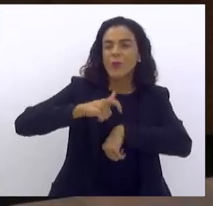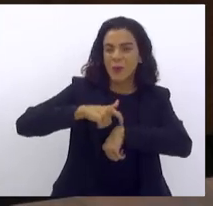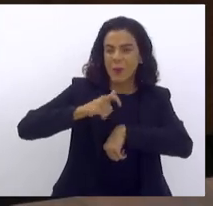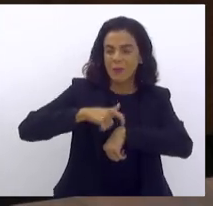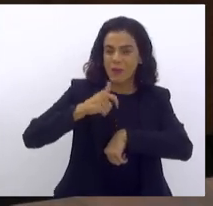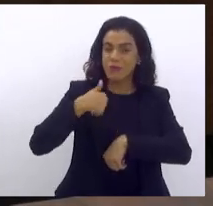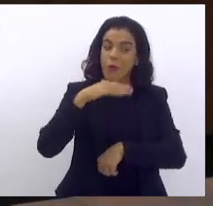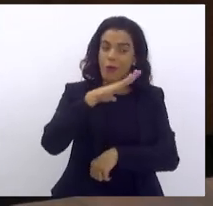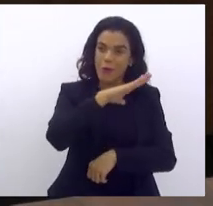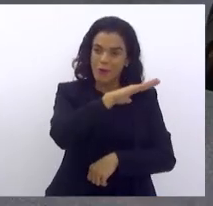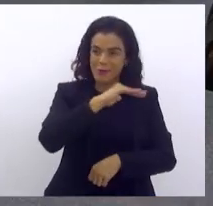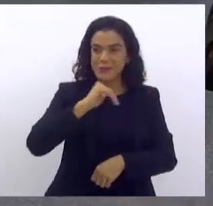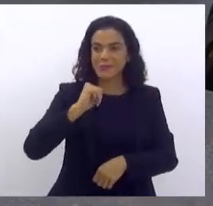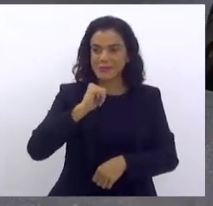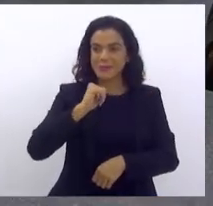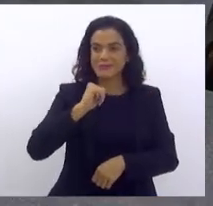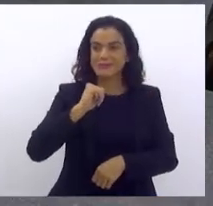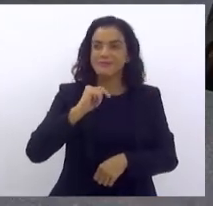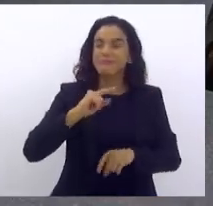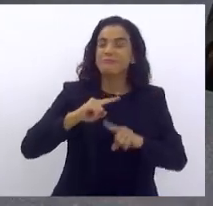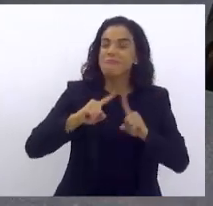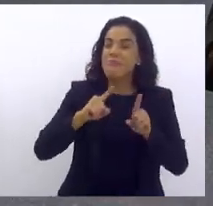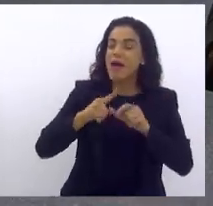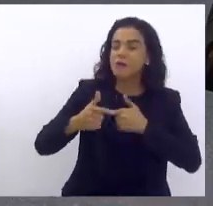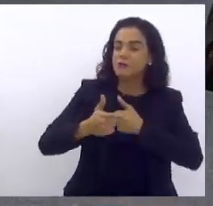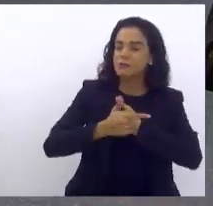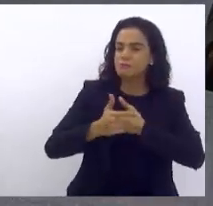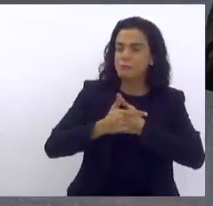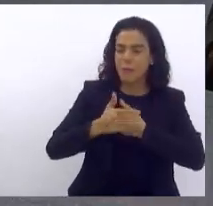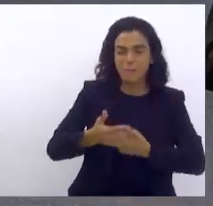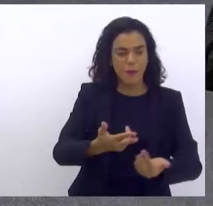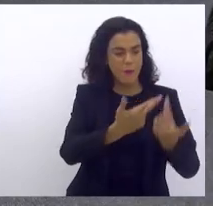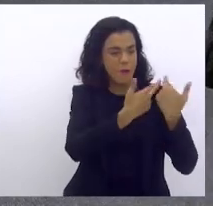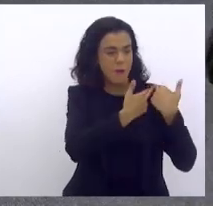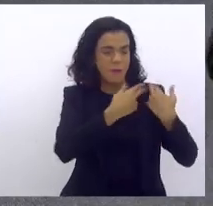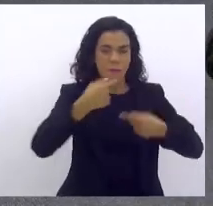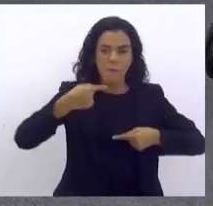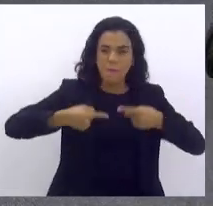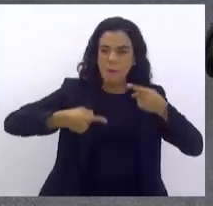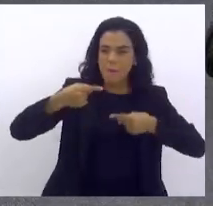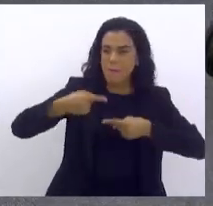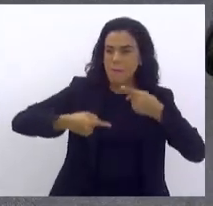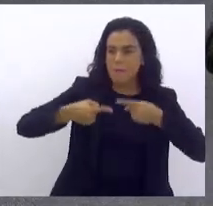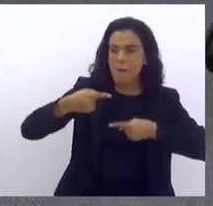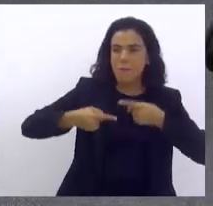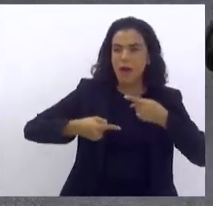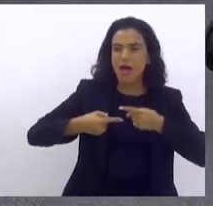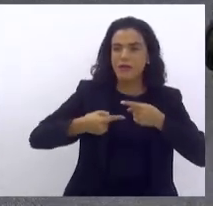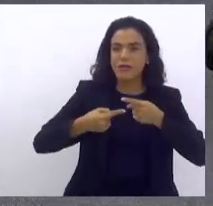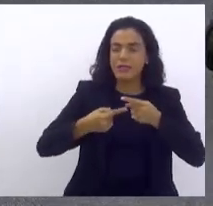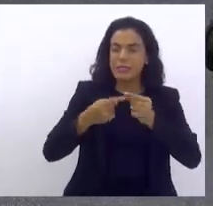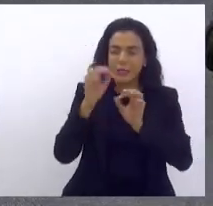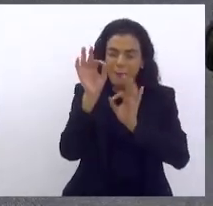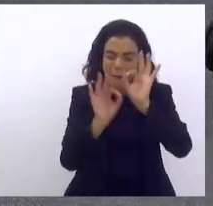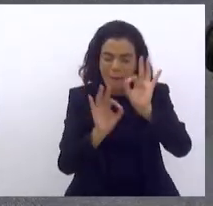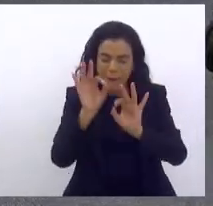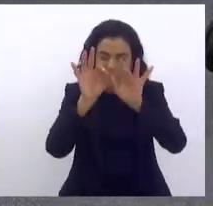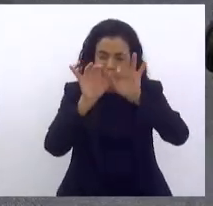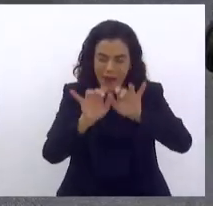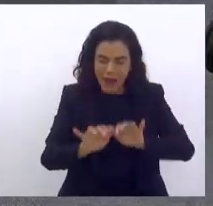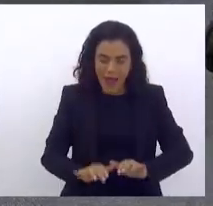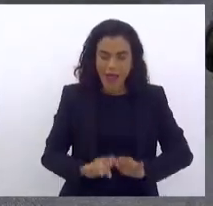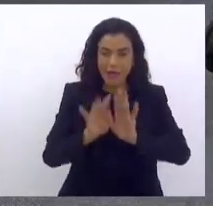eu chamei, mas o papel que ele teve na discussão e na produção do substitutivo foi